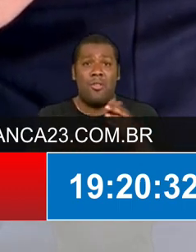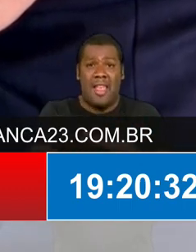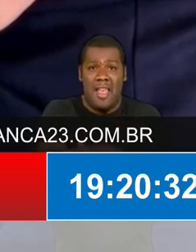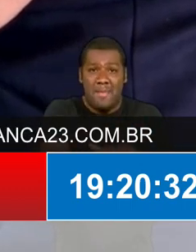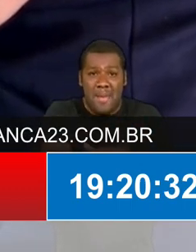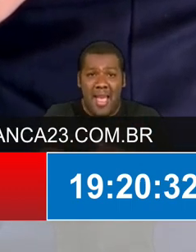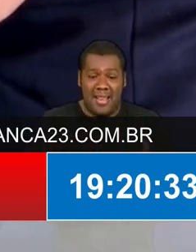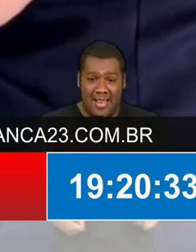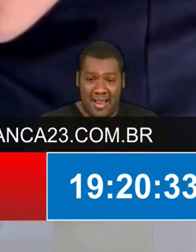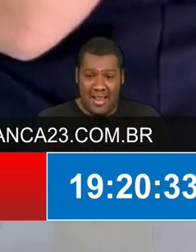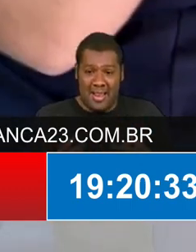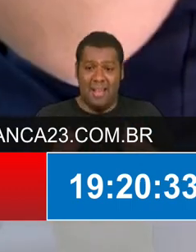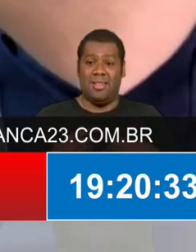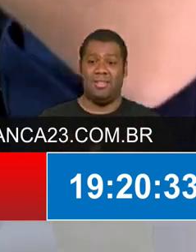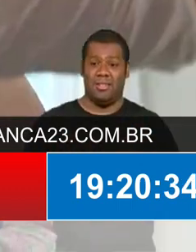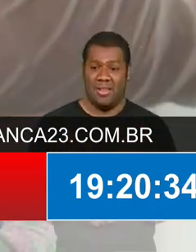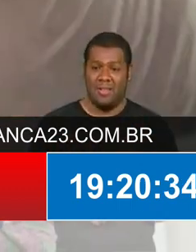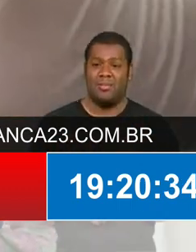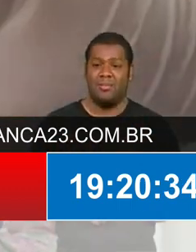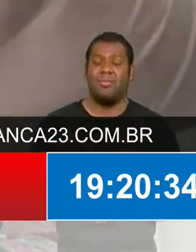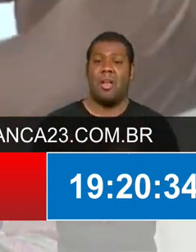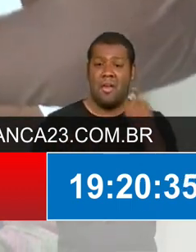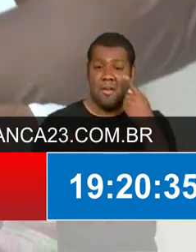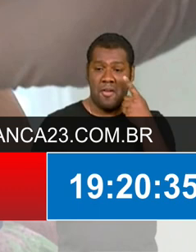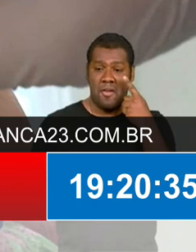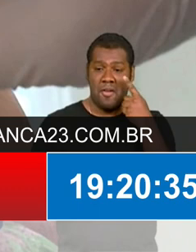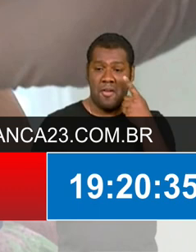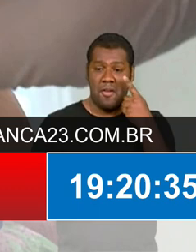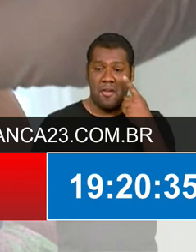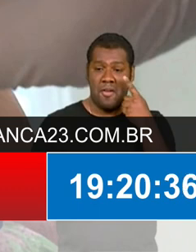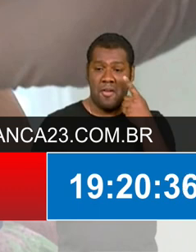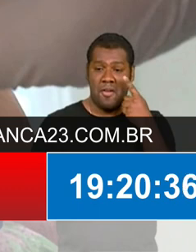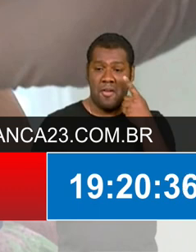de terapia fotodinâmica que está revolucionando a